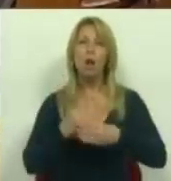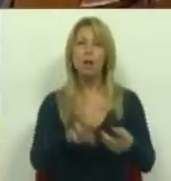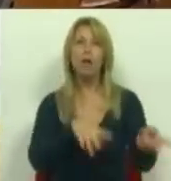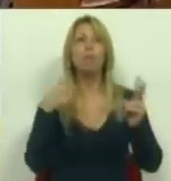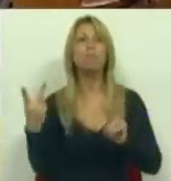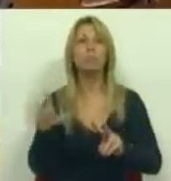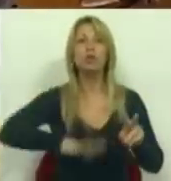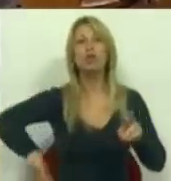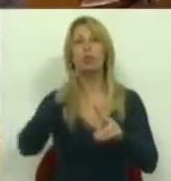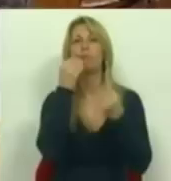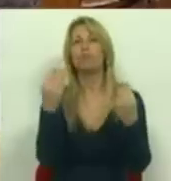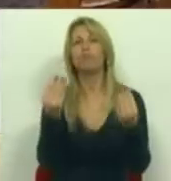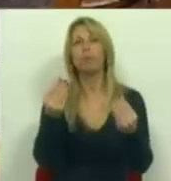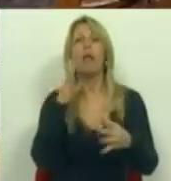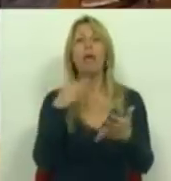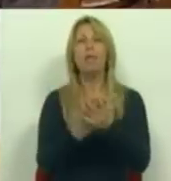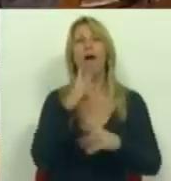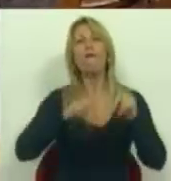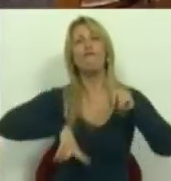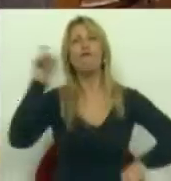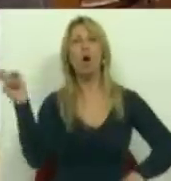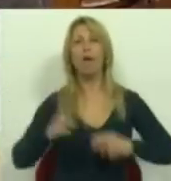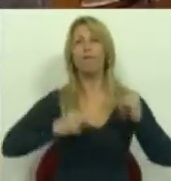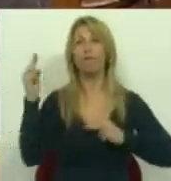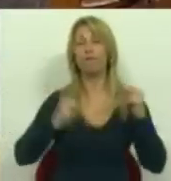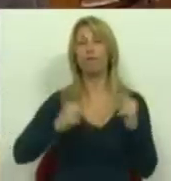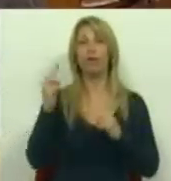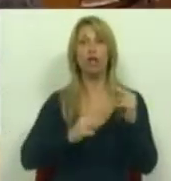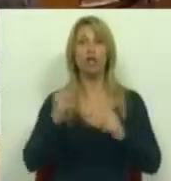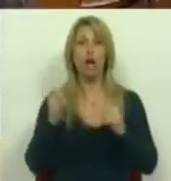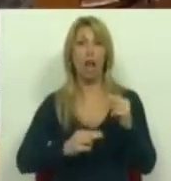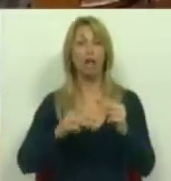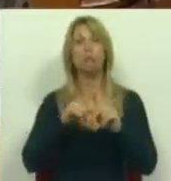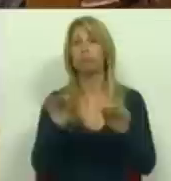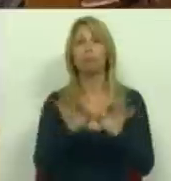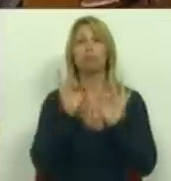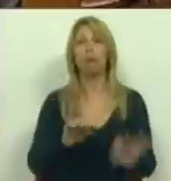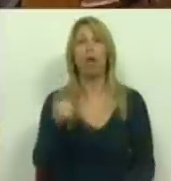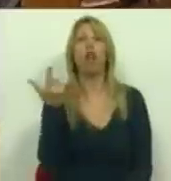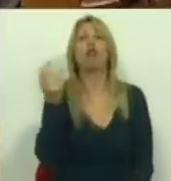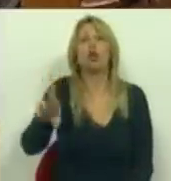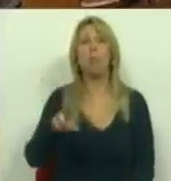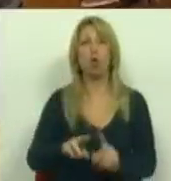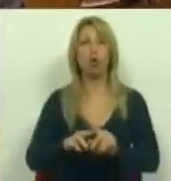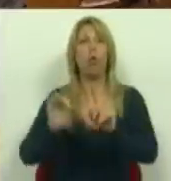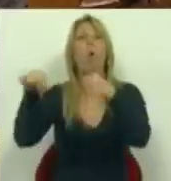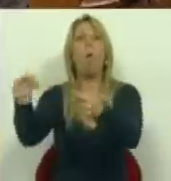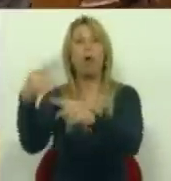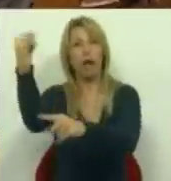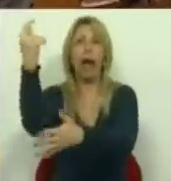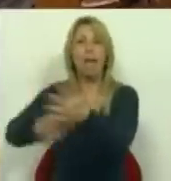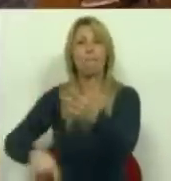verdadeiro paraíso para a fuga fiscal de capitais portugueses, juntamente com Luxemburgo ou outros congéneres com impostos